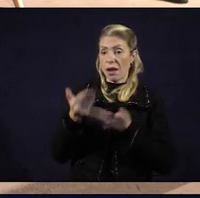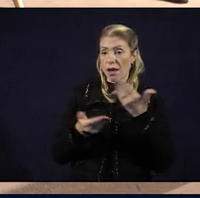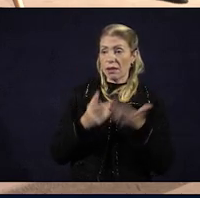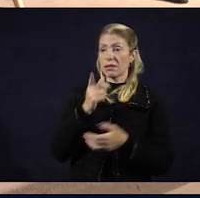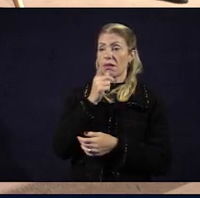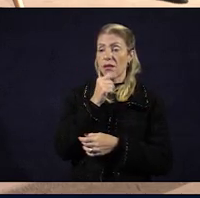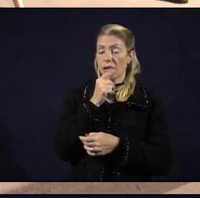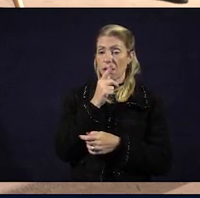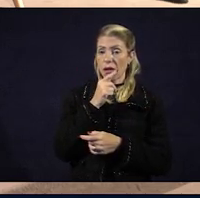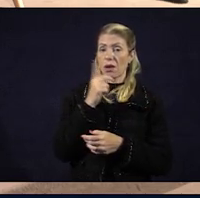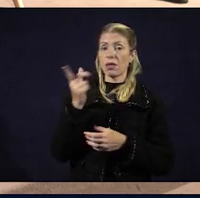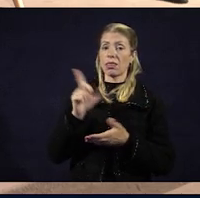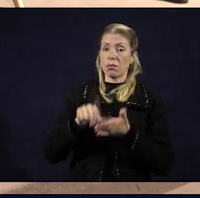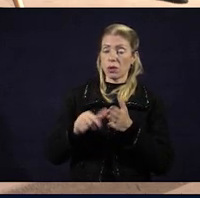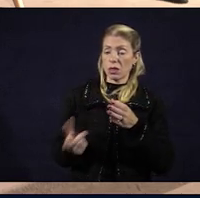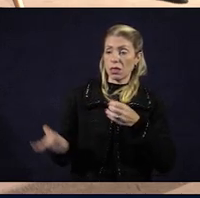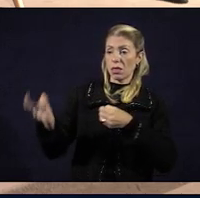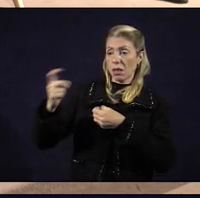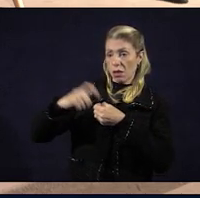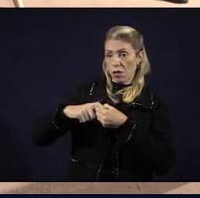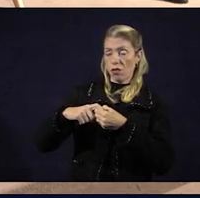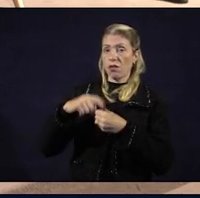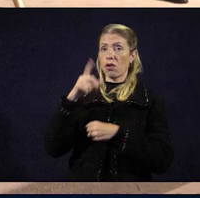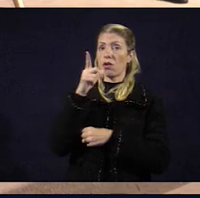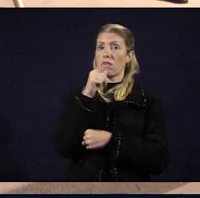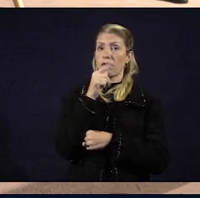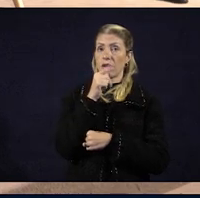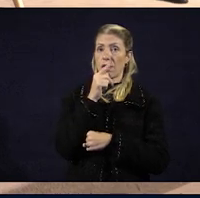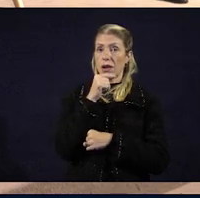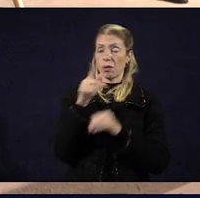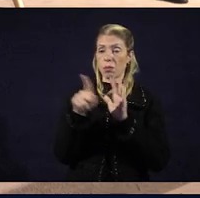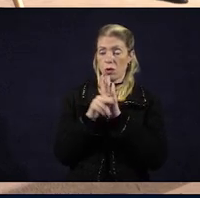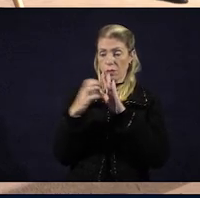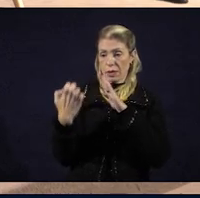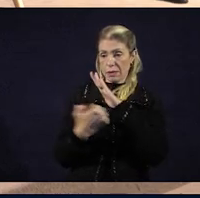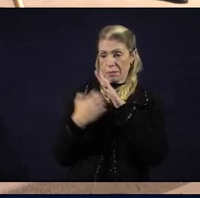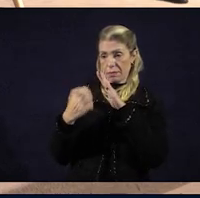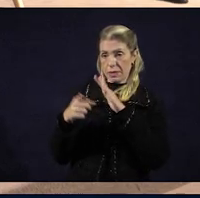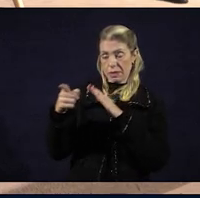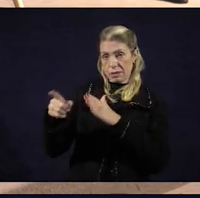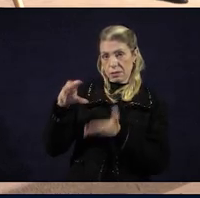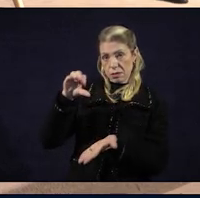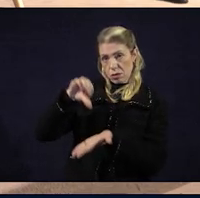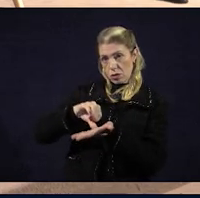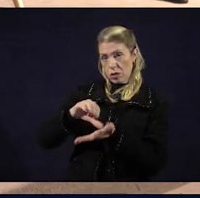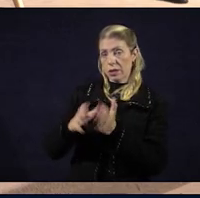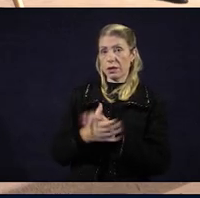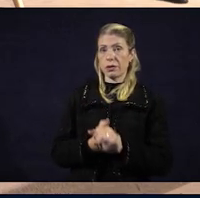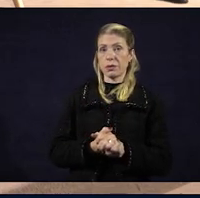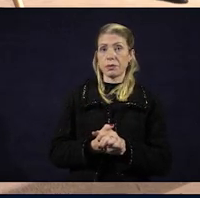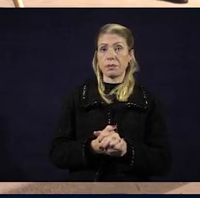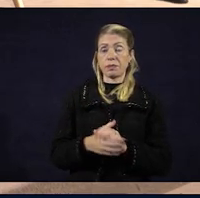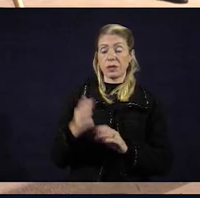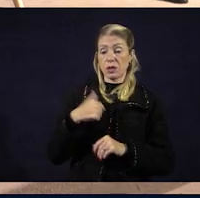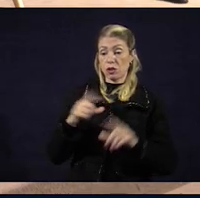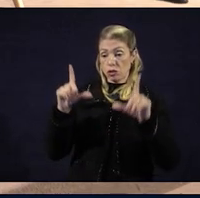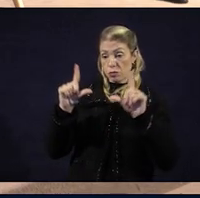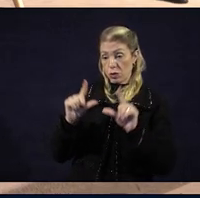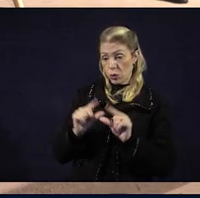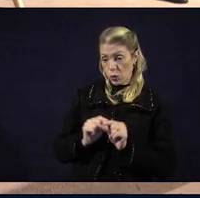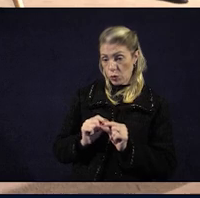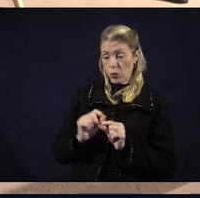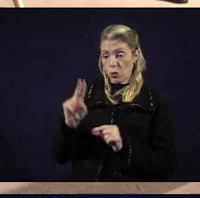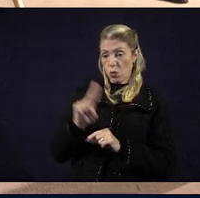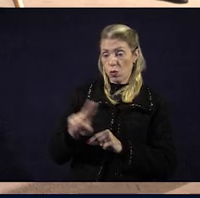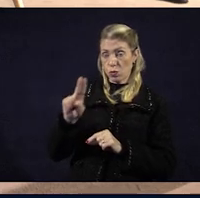devolve a água e paga para devolver a água para para empresa local que reduz o consumo de